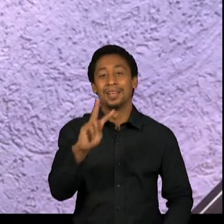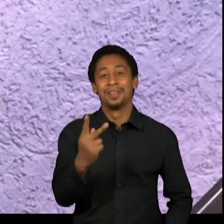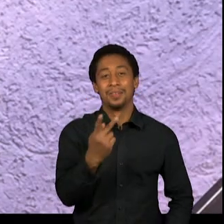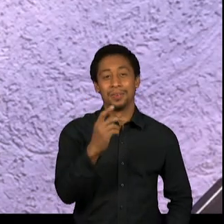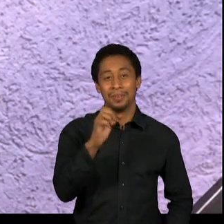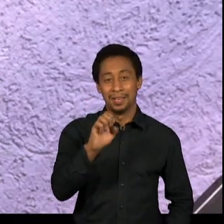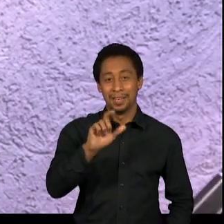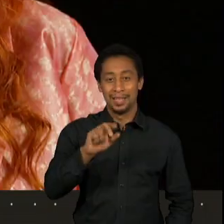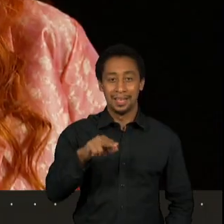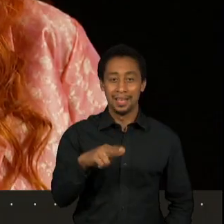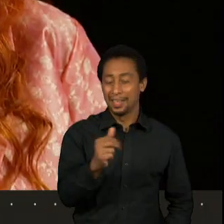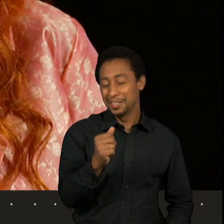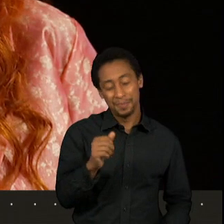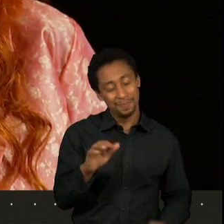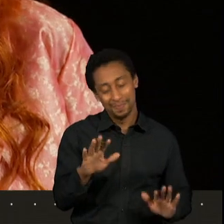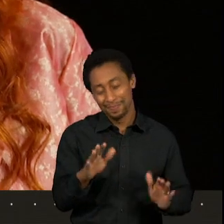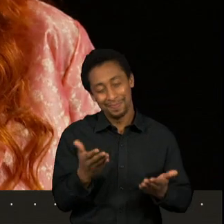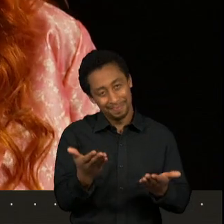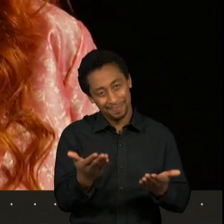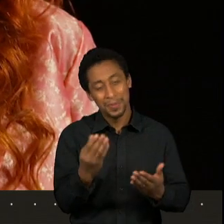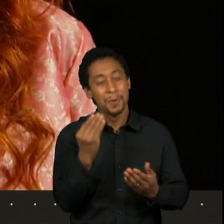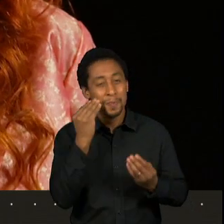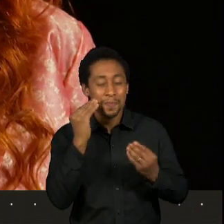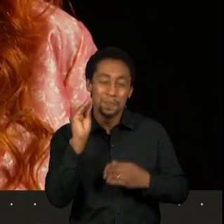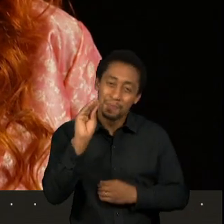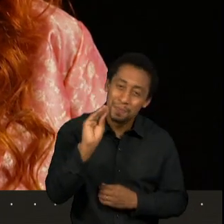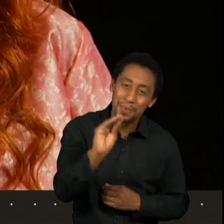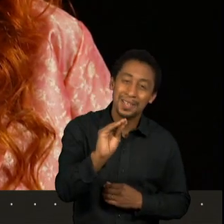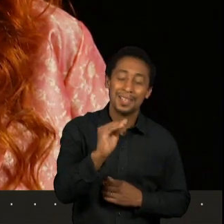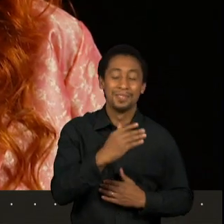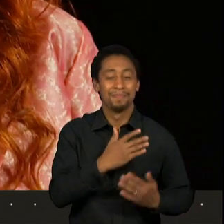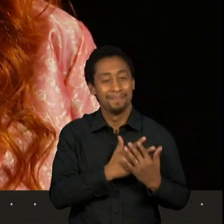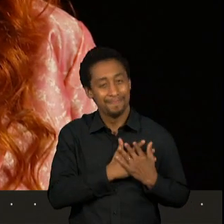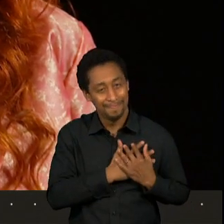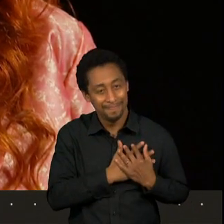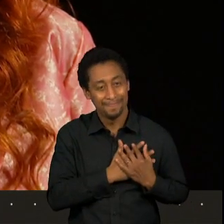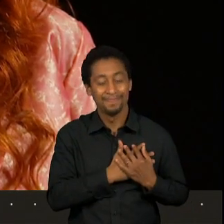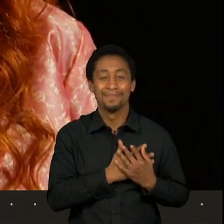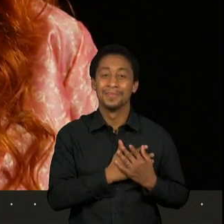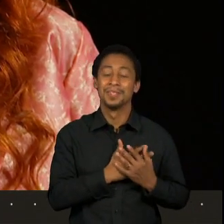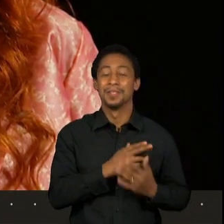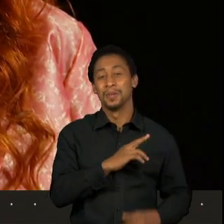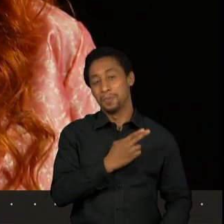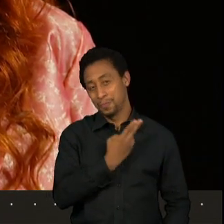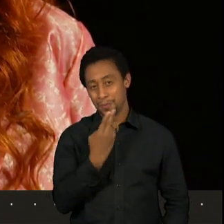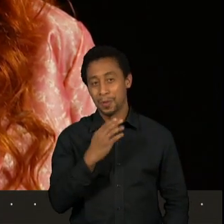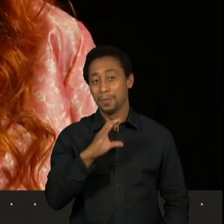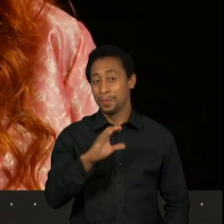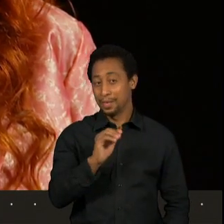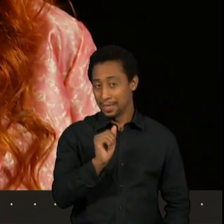e é isso. Um beijo grande do Carlos Careca. Quando a